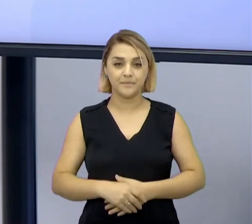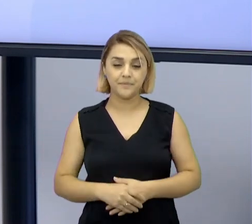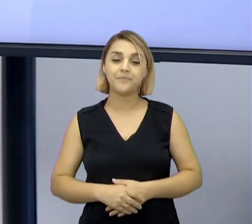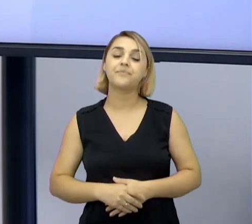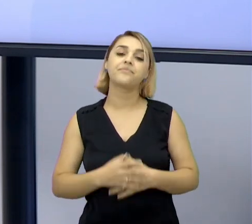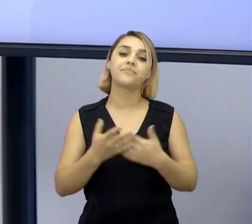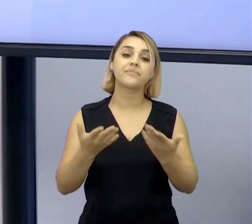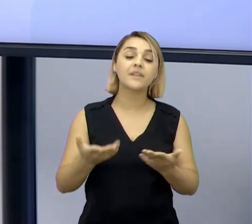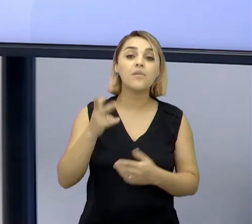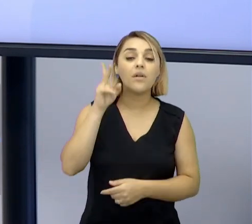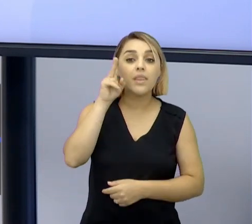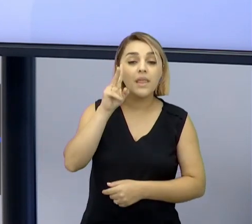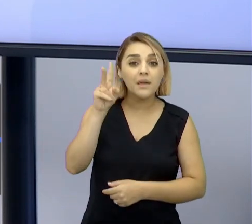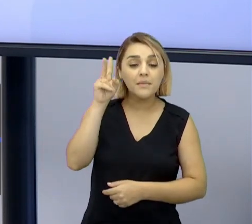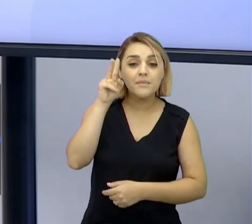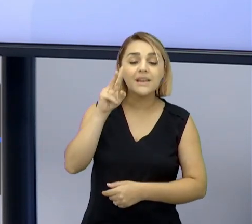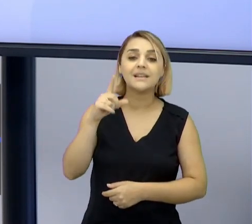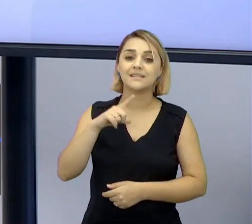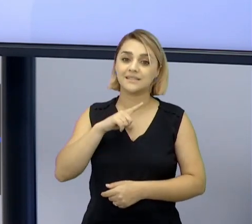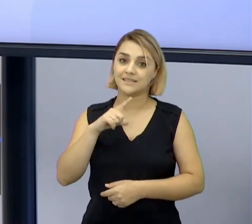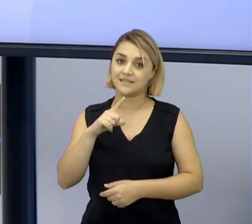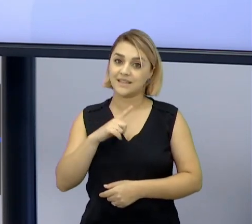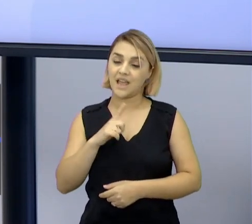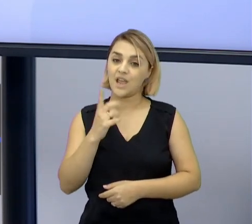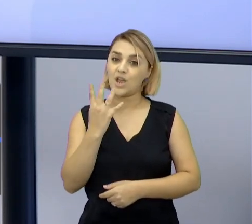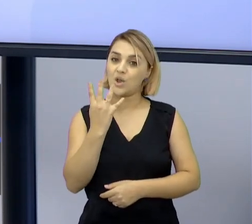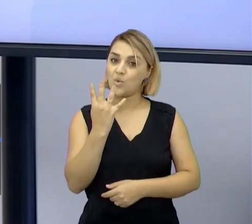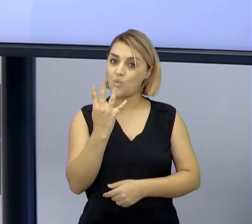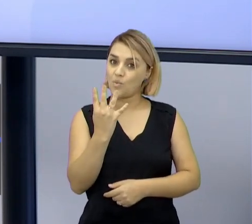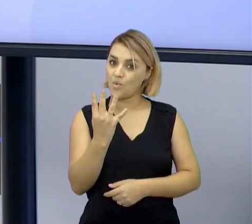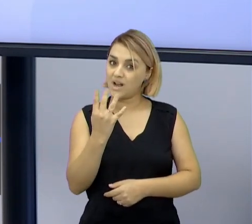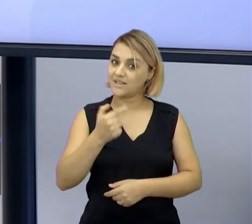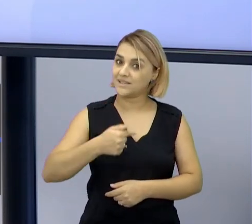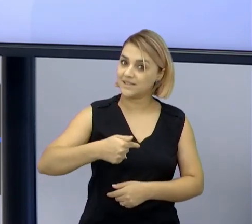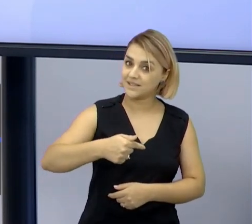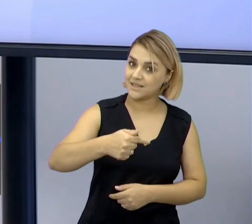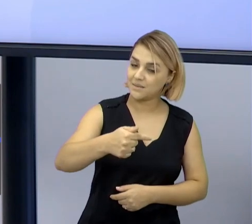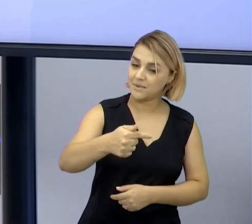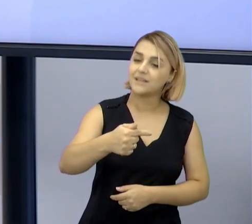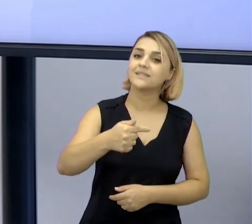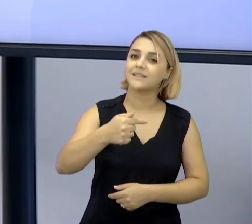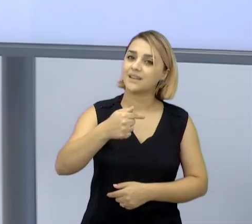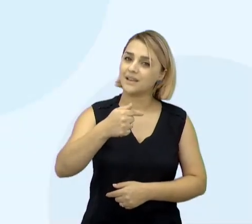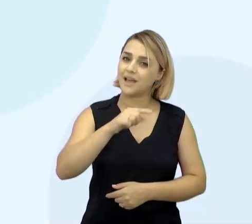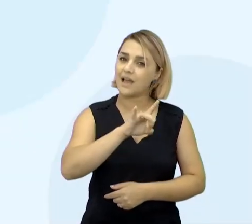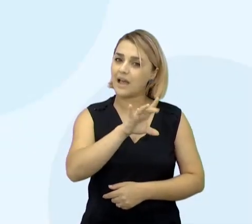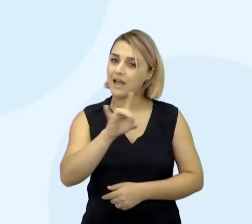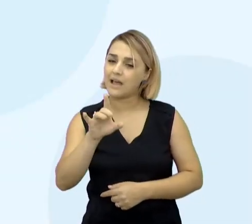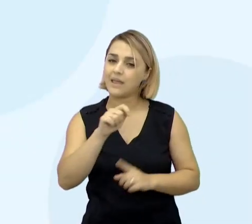Lembrando que a gente tem 4 semanas no mês. 4 semanas no mês.